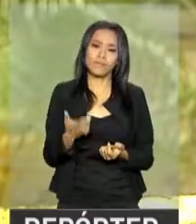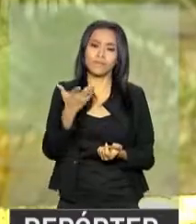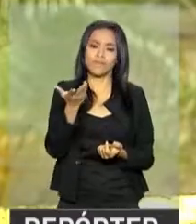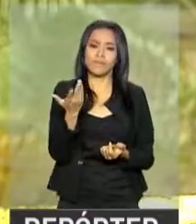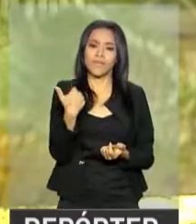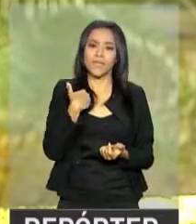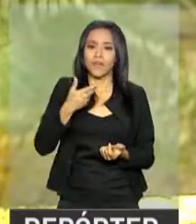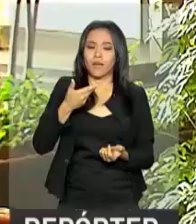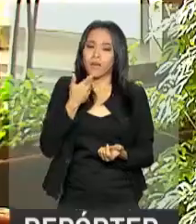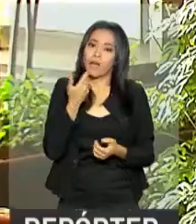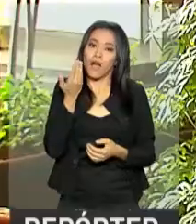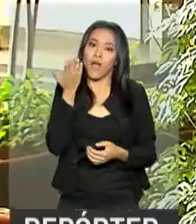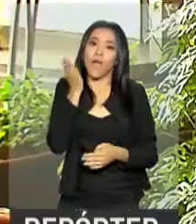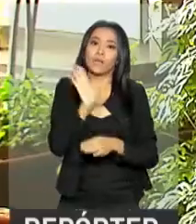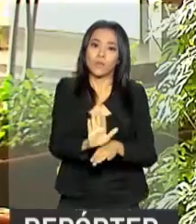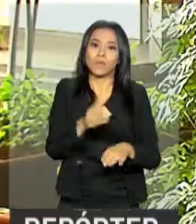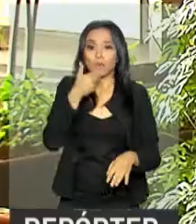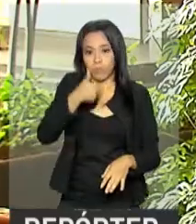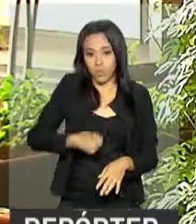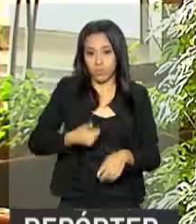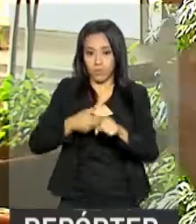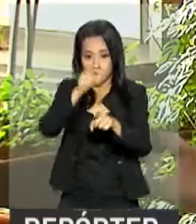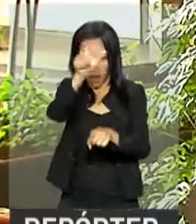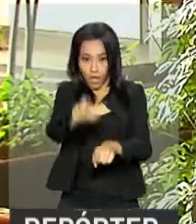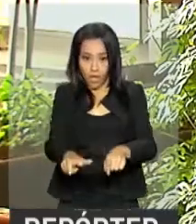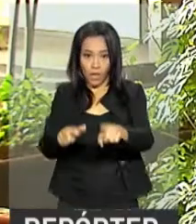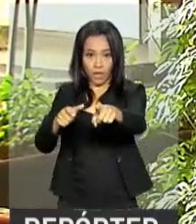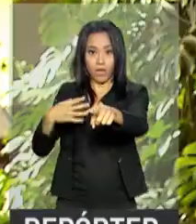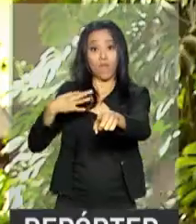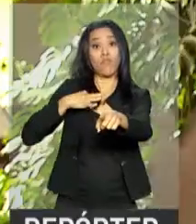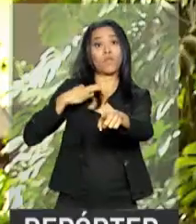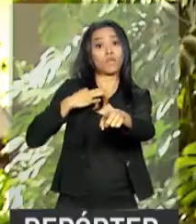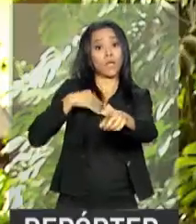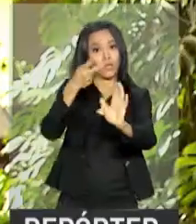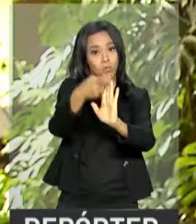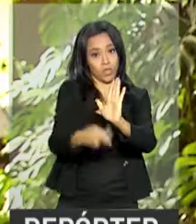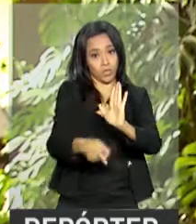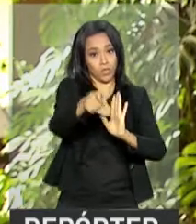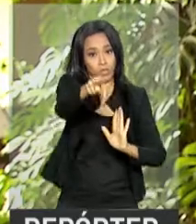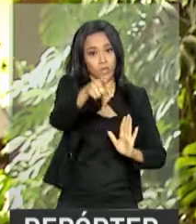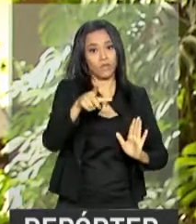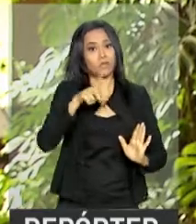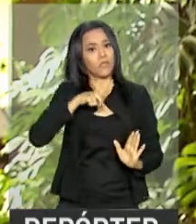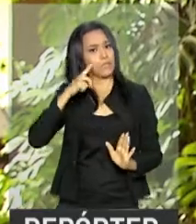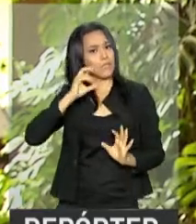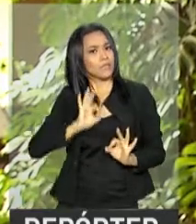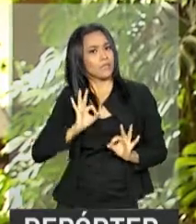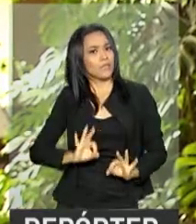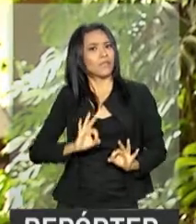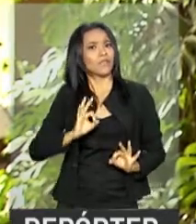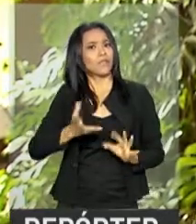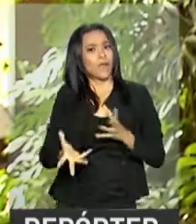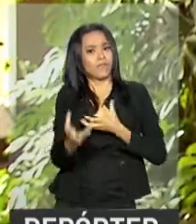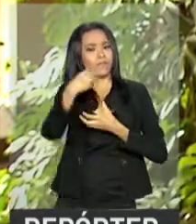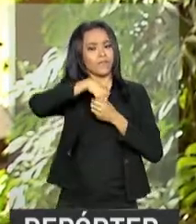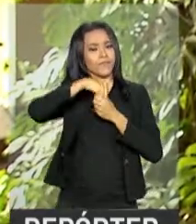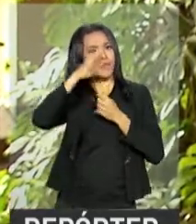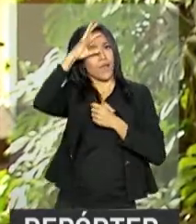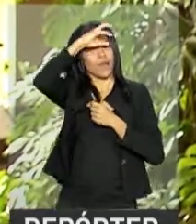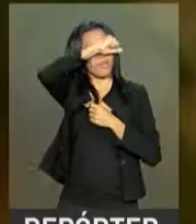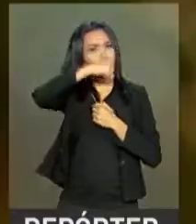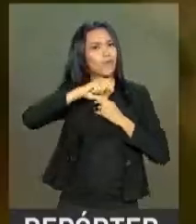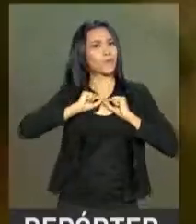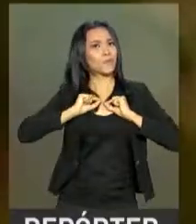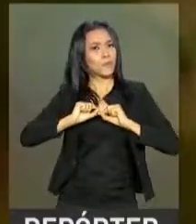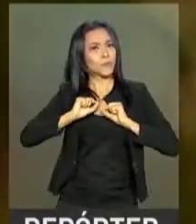da demanda hoje fernanda é uma das voluntárias do projeto e tem certeza que o que vai trazer de bagagem depois dessa experiência